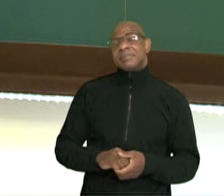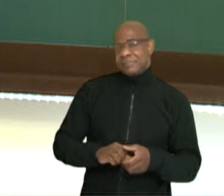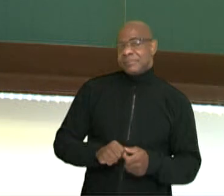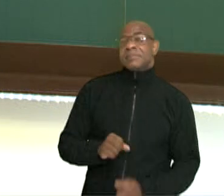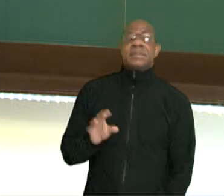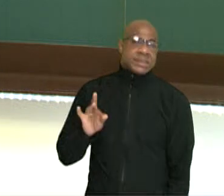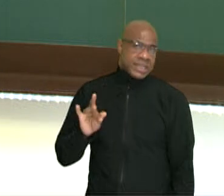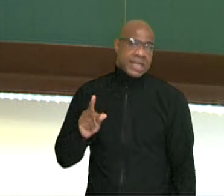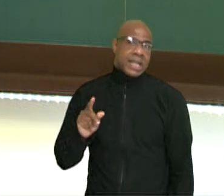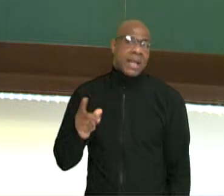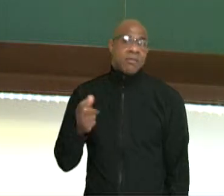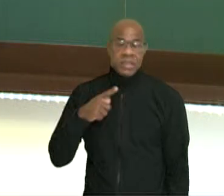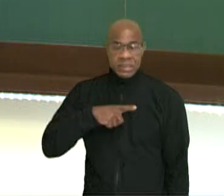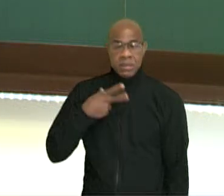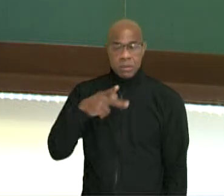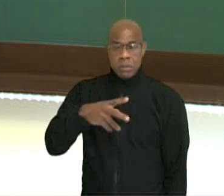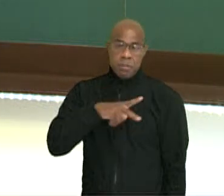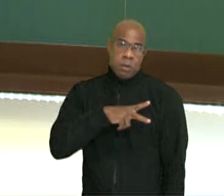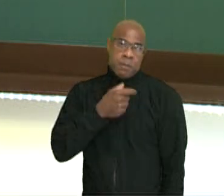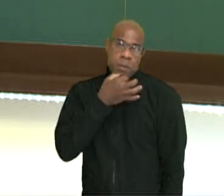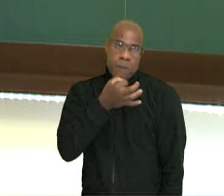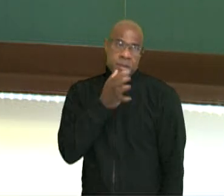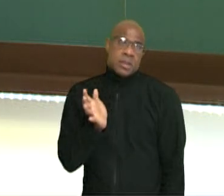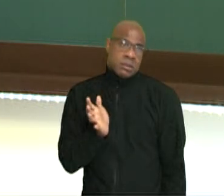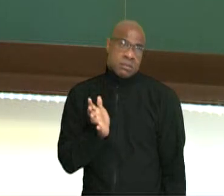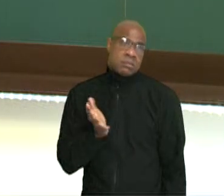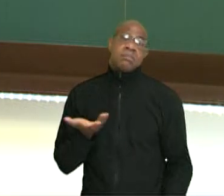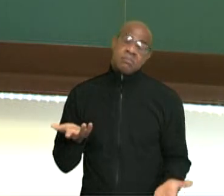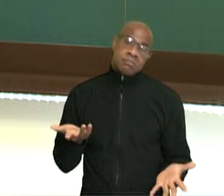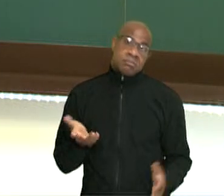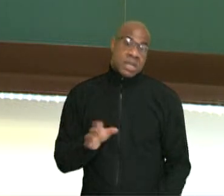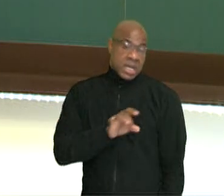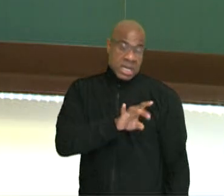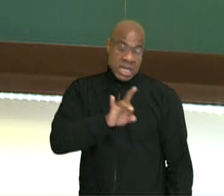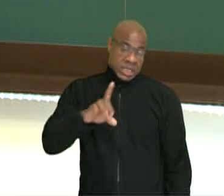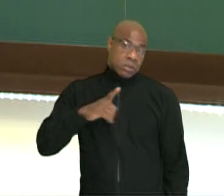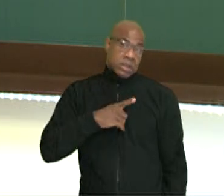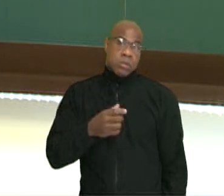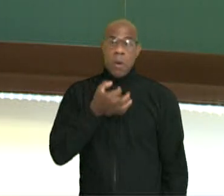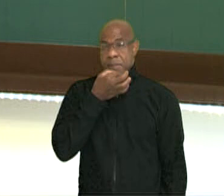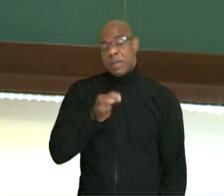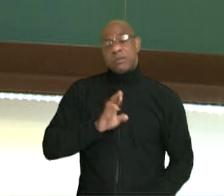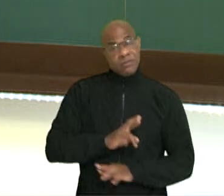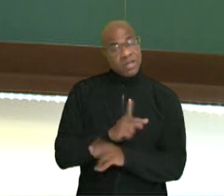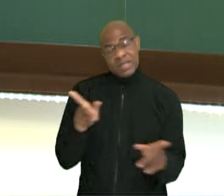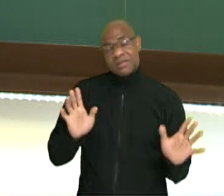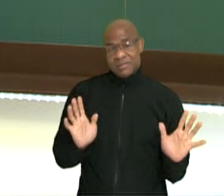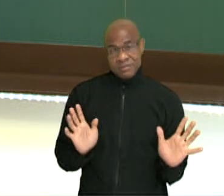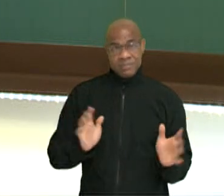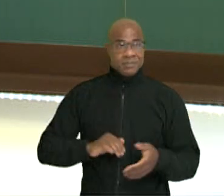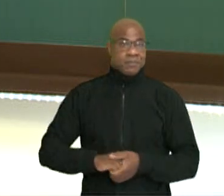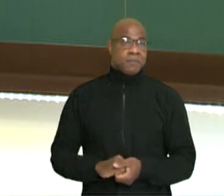tem a sua própria opinião. E por ser pessoal, cada um tem uma opinião diferente, não é mesmo?